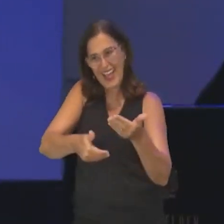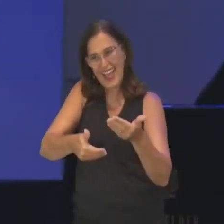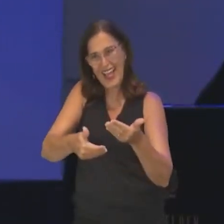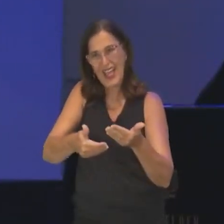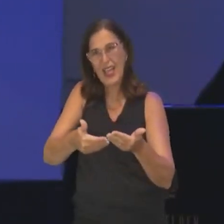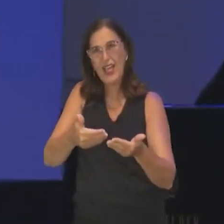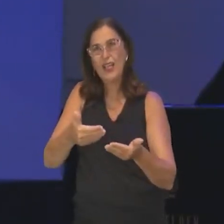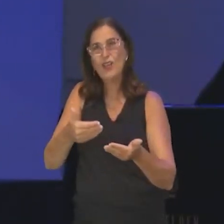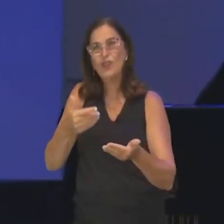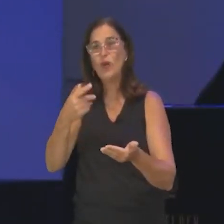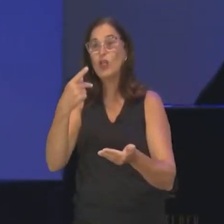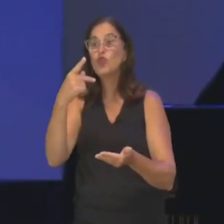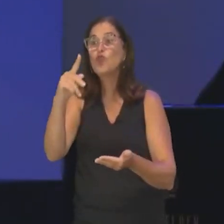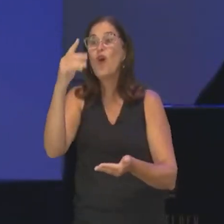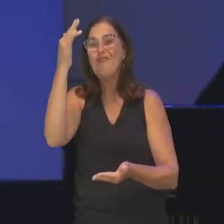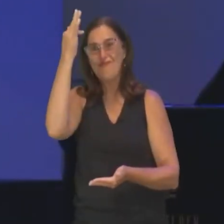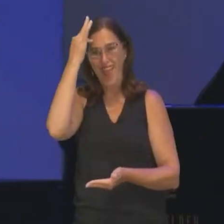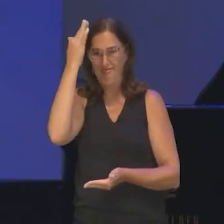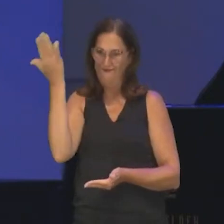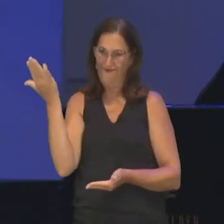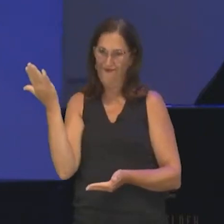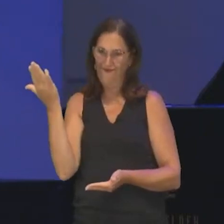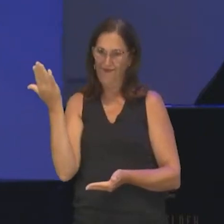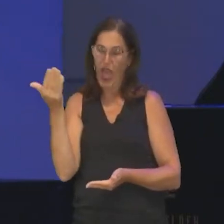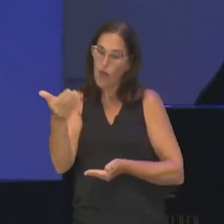sua fé.